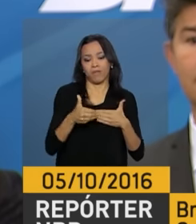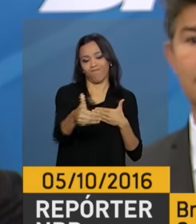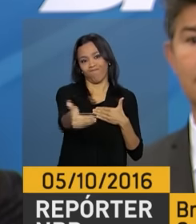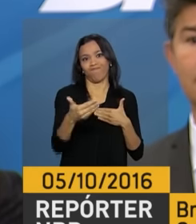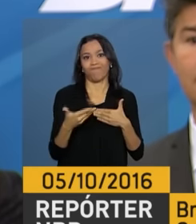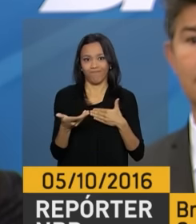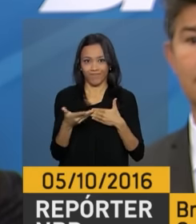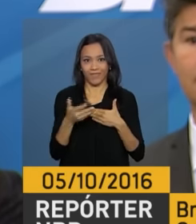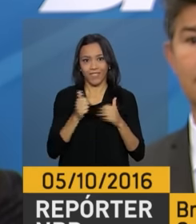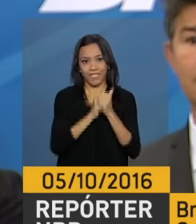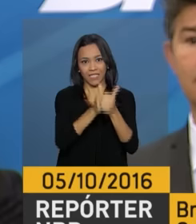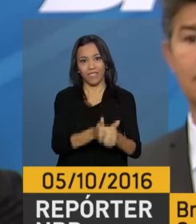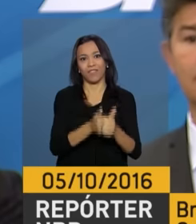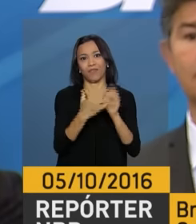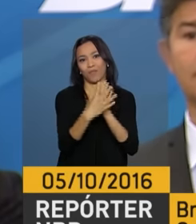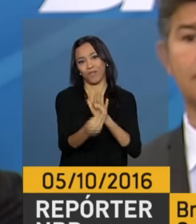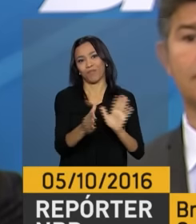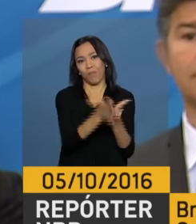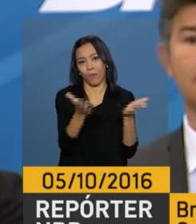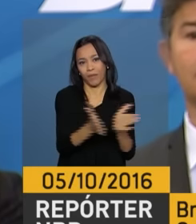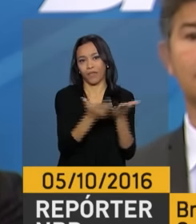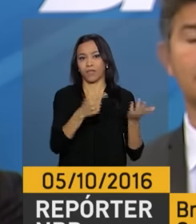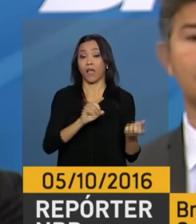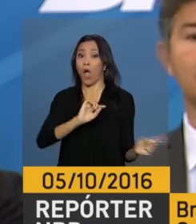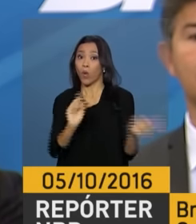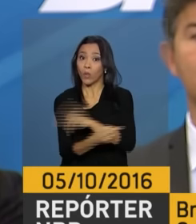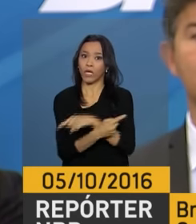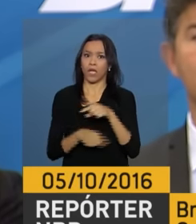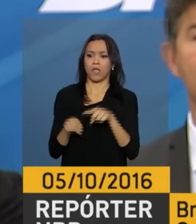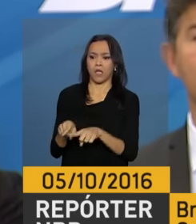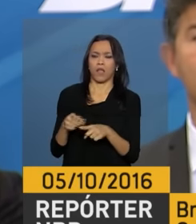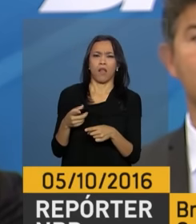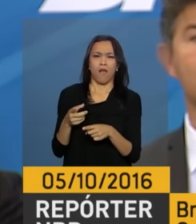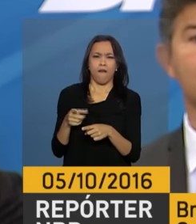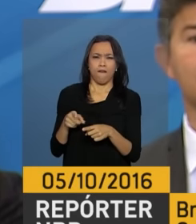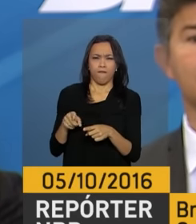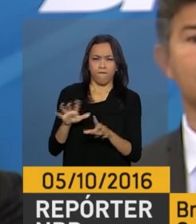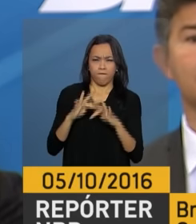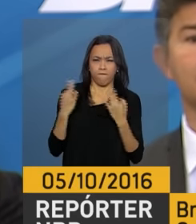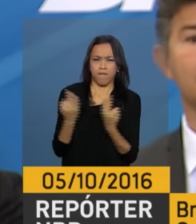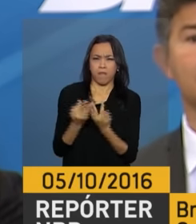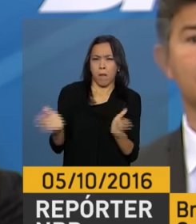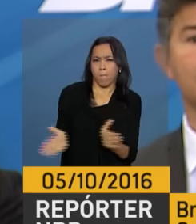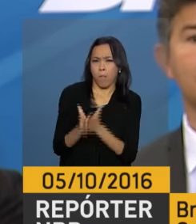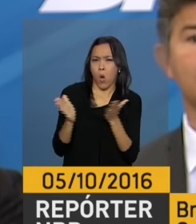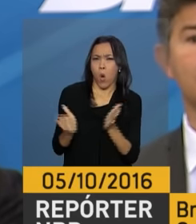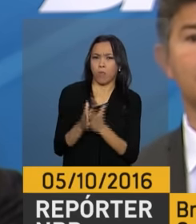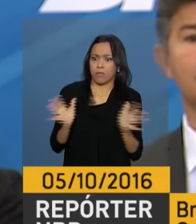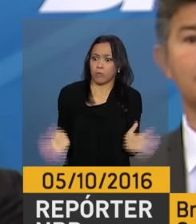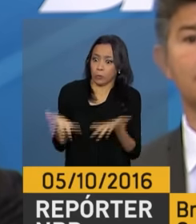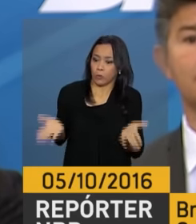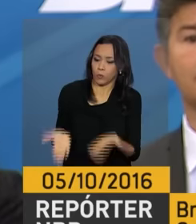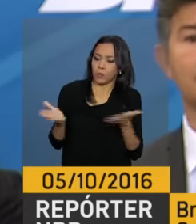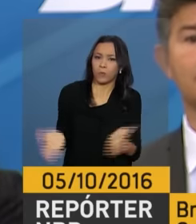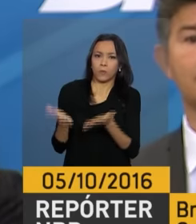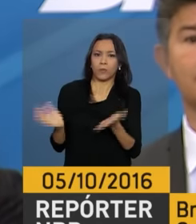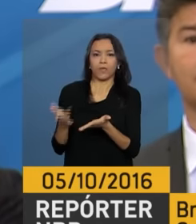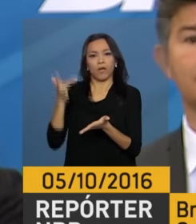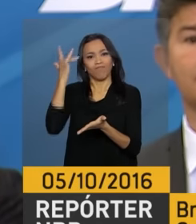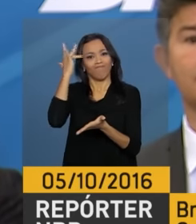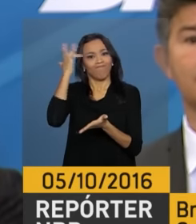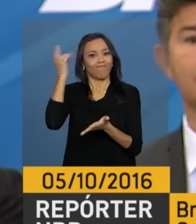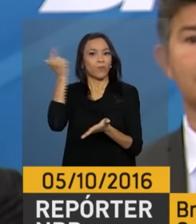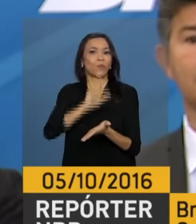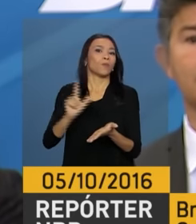parâmetros da pobreza. Ao contrário, o filho de uma família pobre, mas bem estimulado no início de vida, aumentará sua chance de ter uma